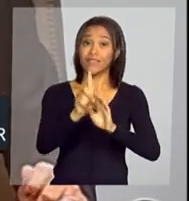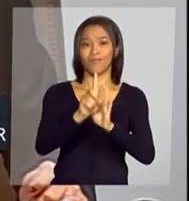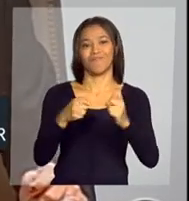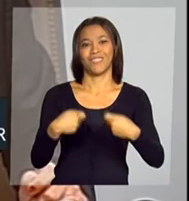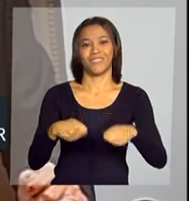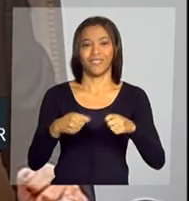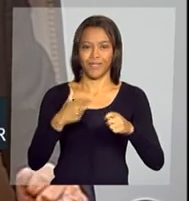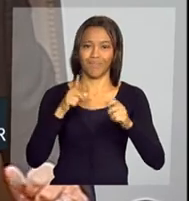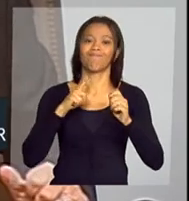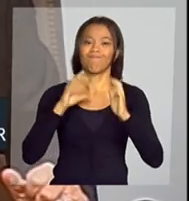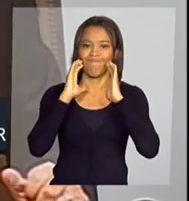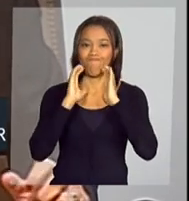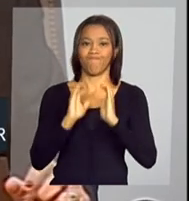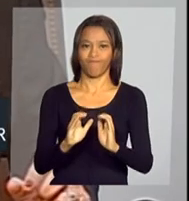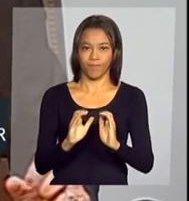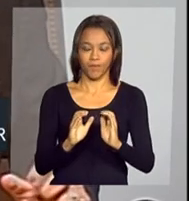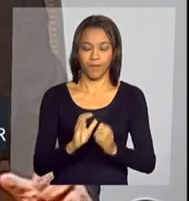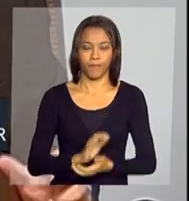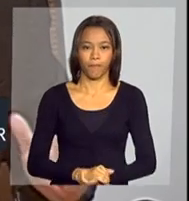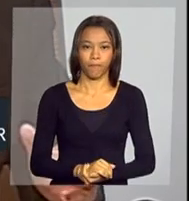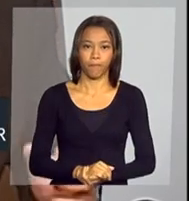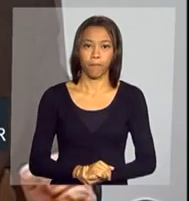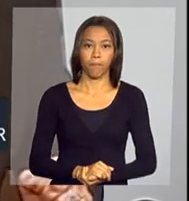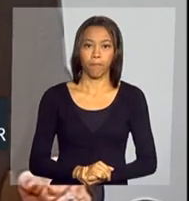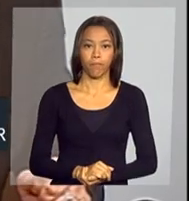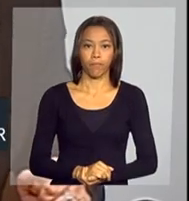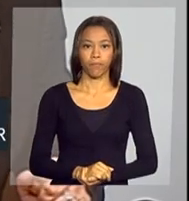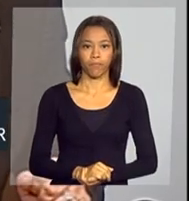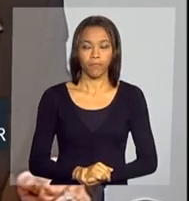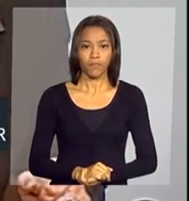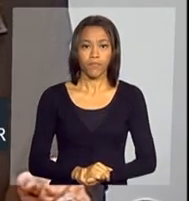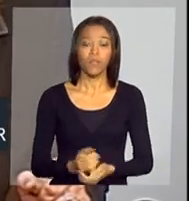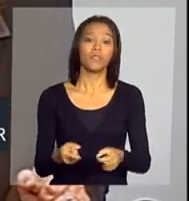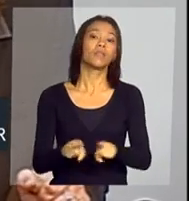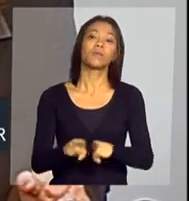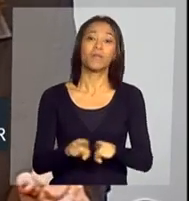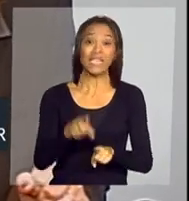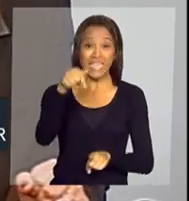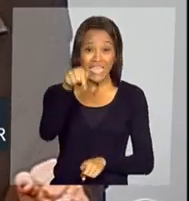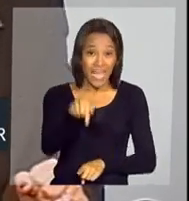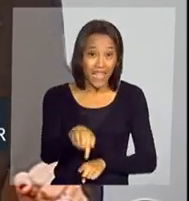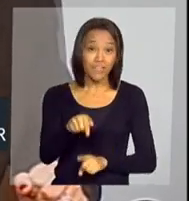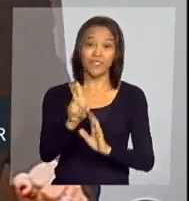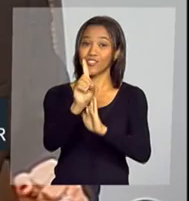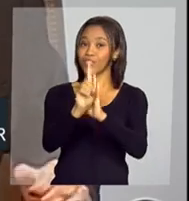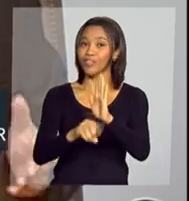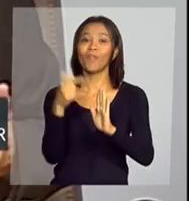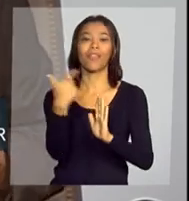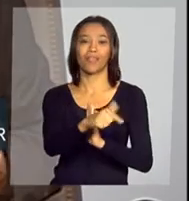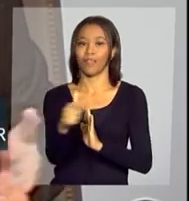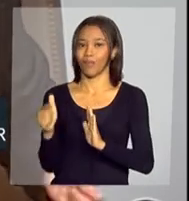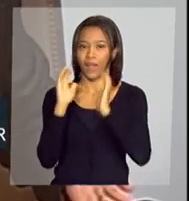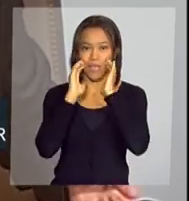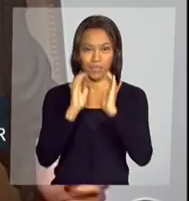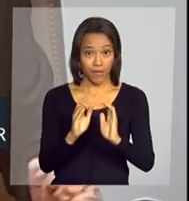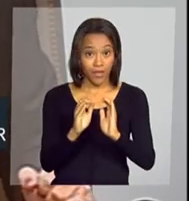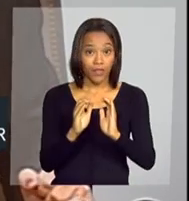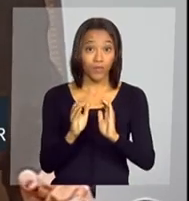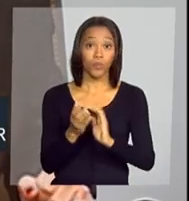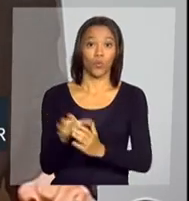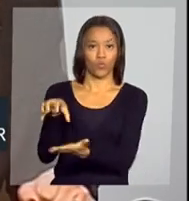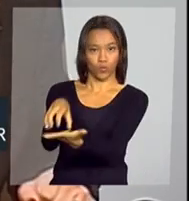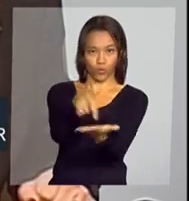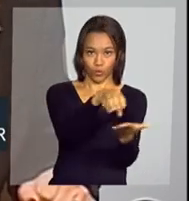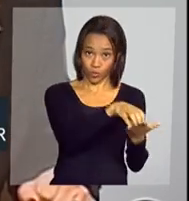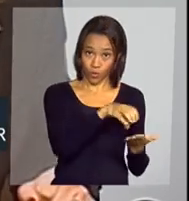direitos e respeitados na medida em que esse direito não é respeitado os órgãos do